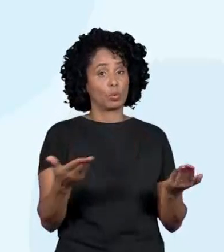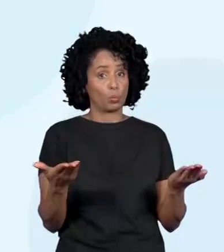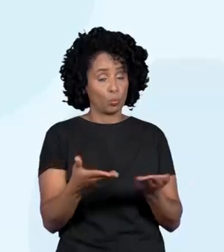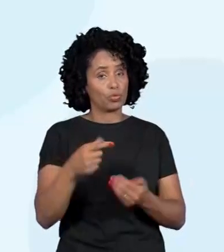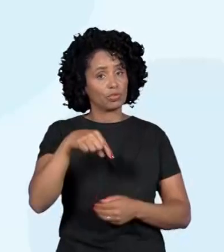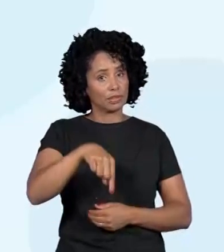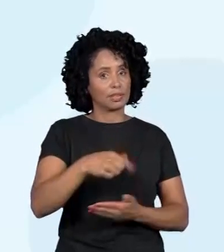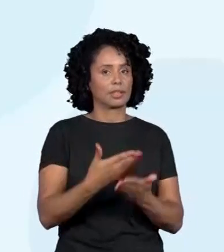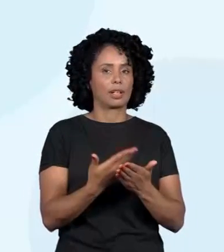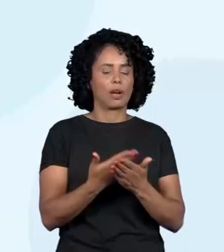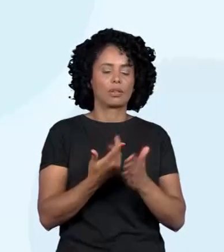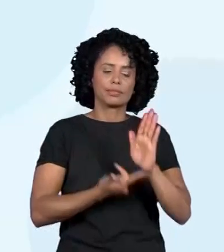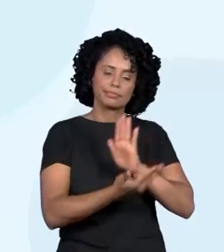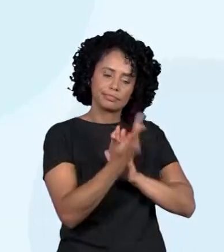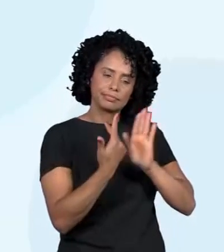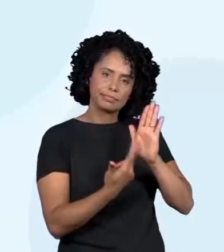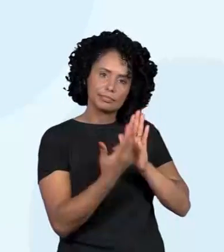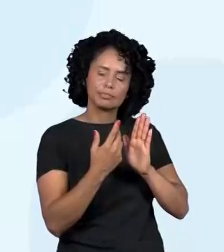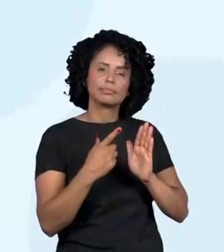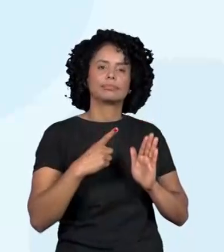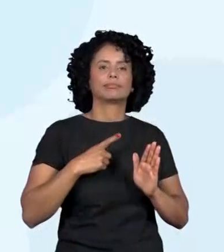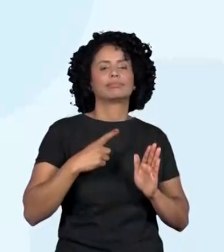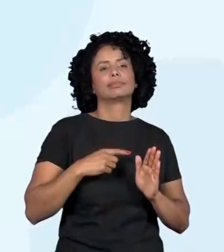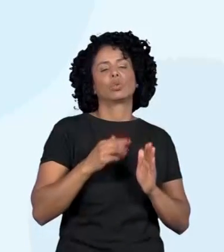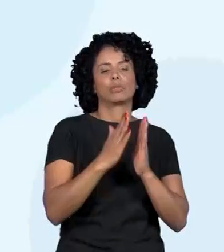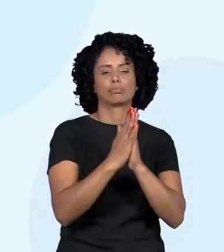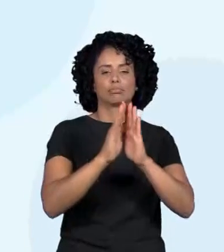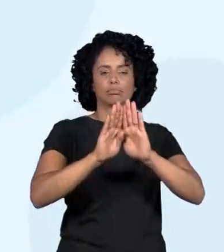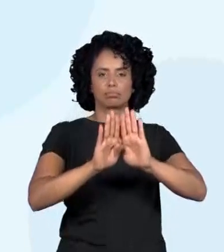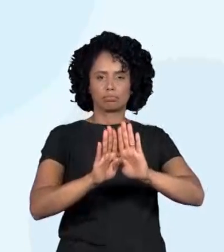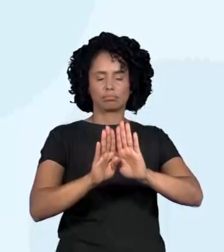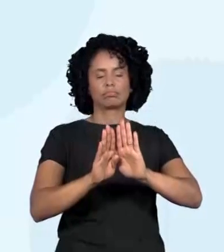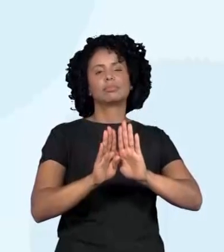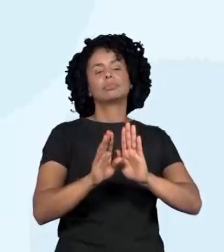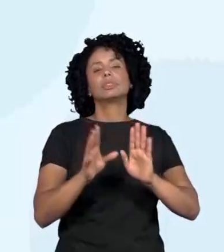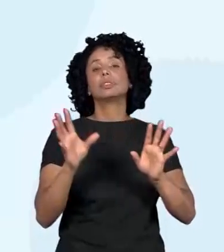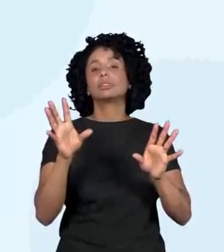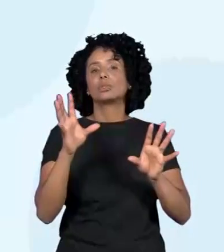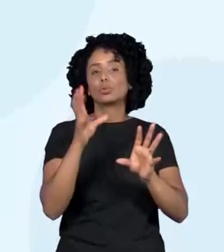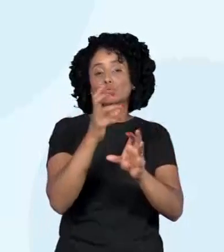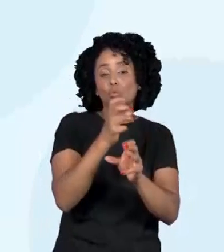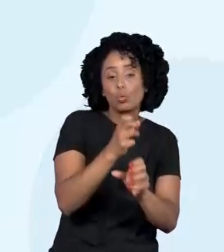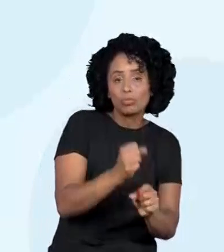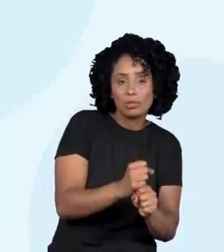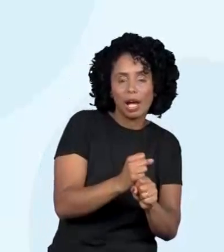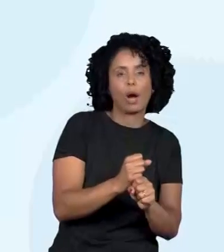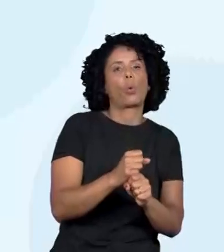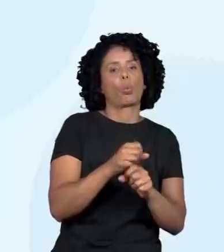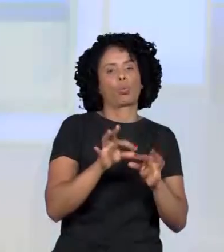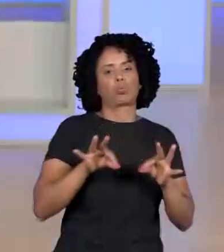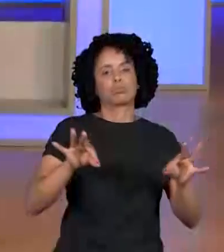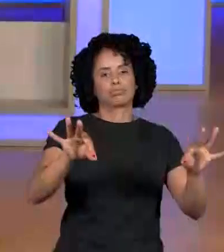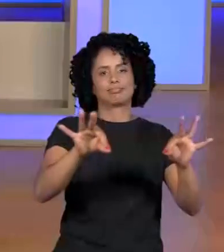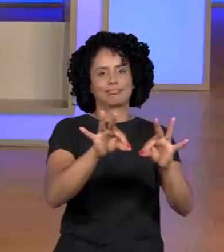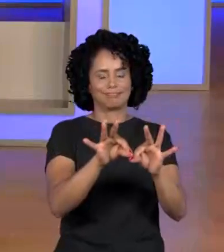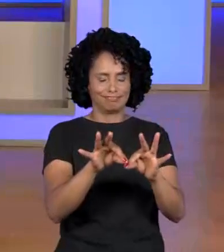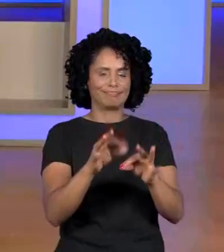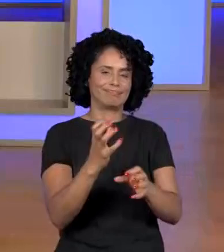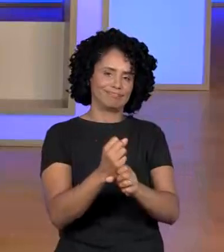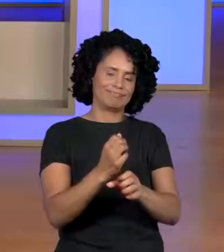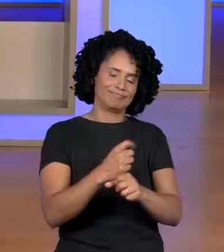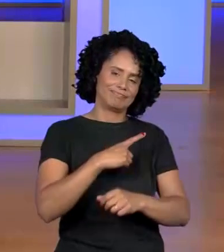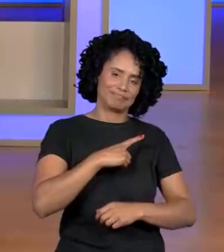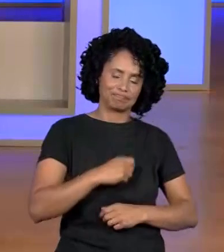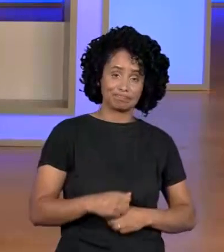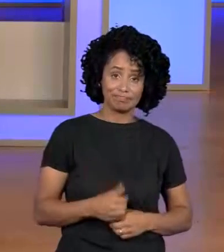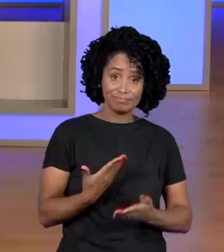figuras simétricas e calculamos a sua área, tá bom? Nossa aula de matemática foi muito